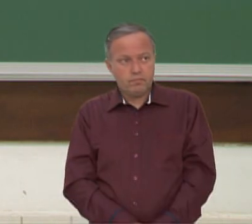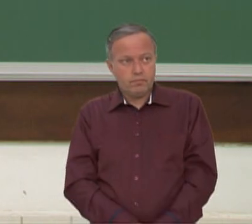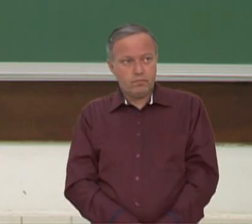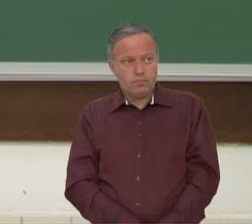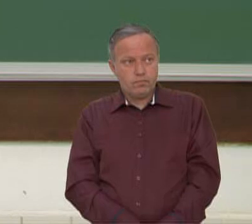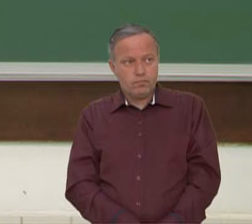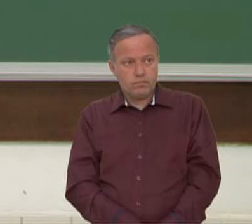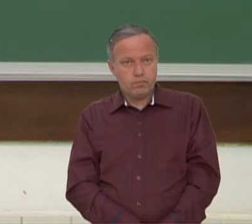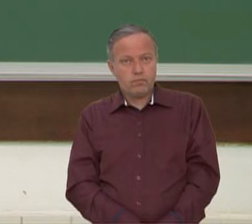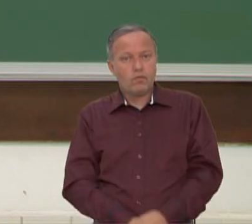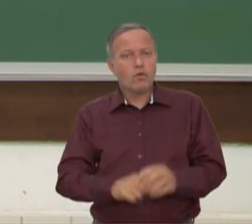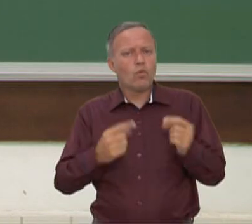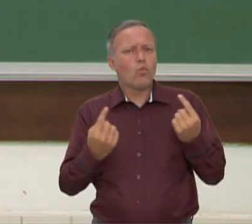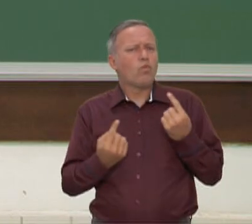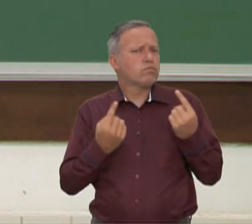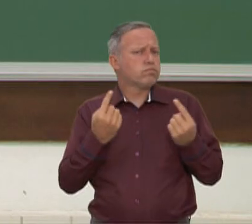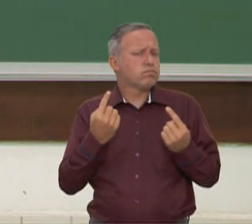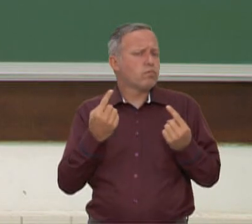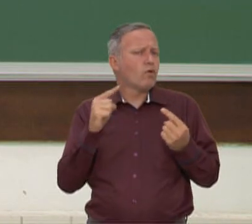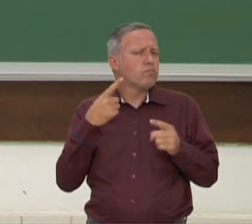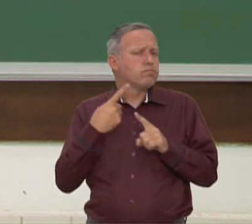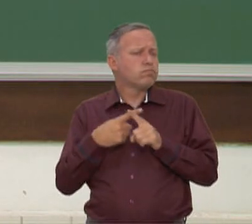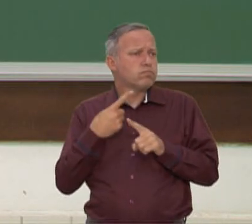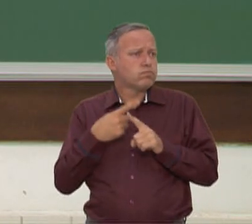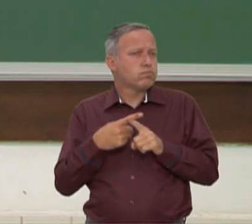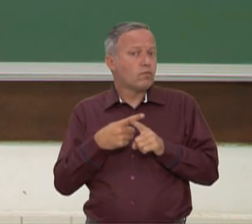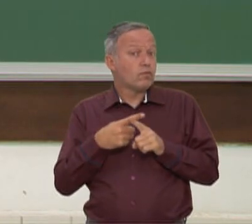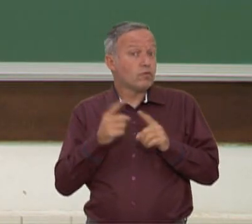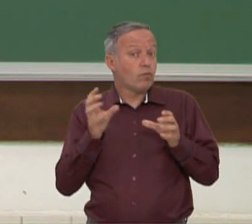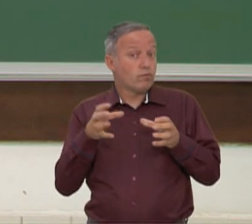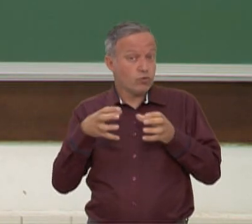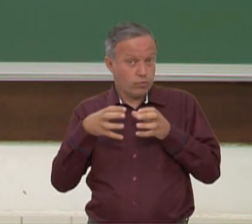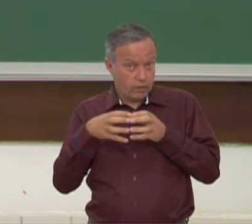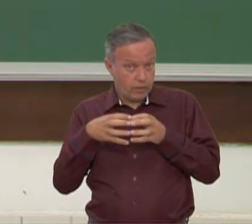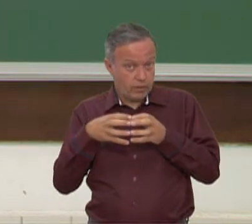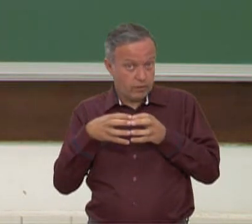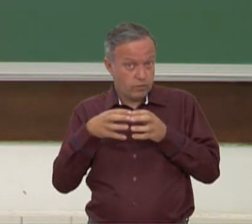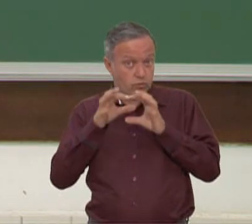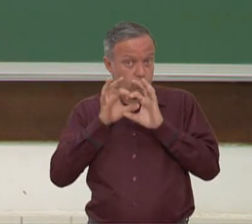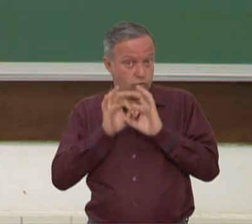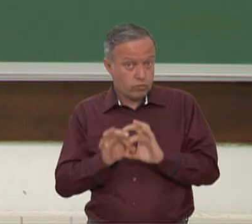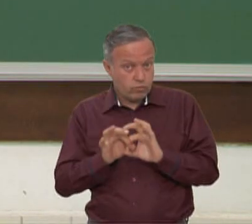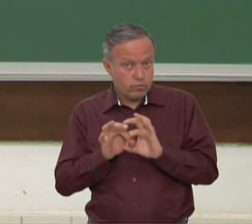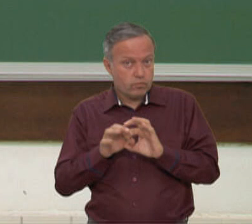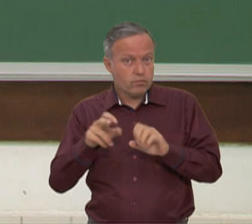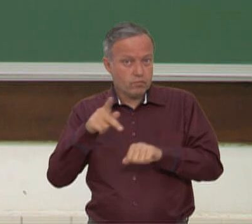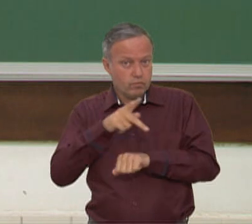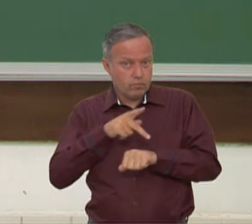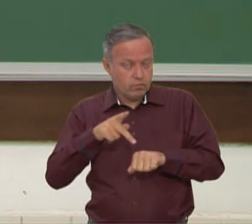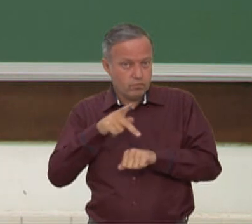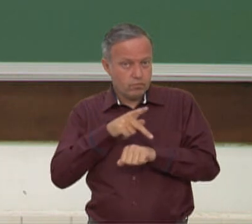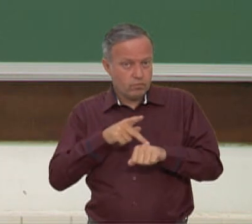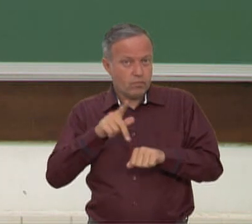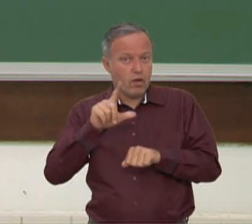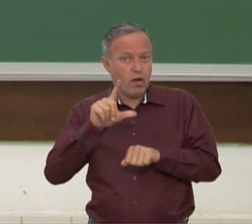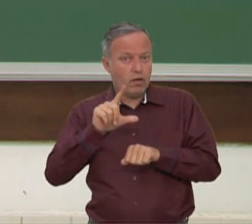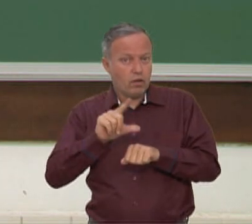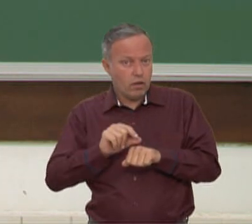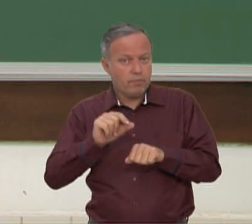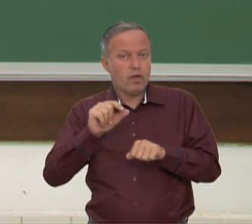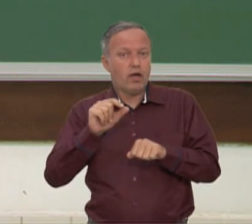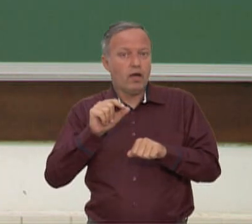é a vantagem? Para os países membros dos blocos, a vantagem é o menor custo de produção, menores